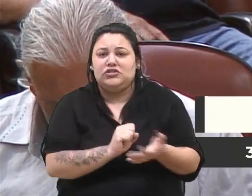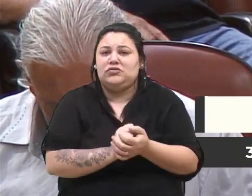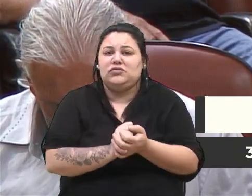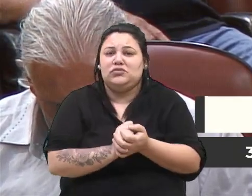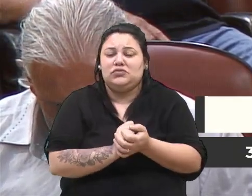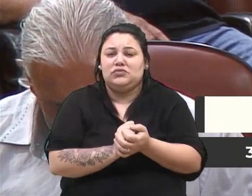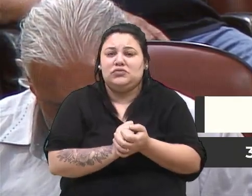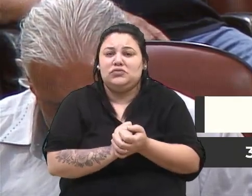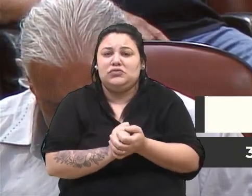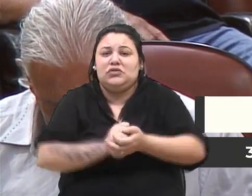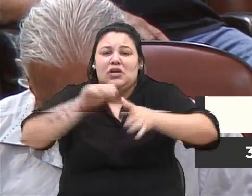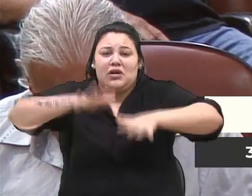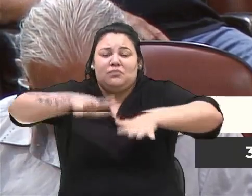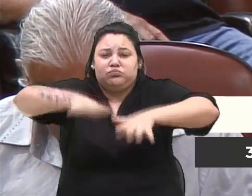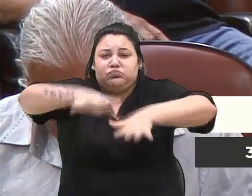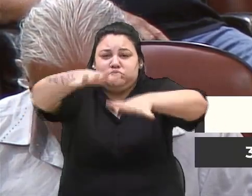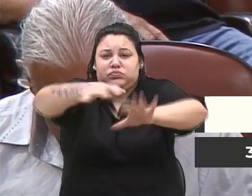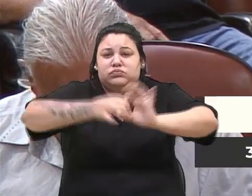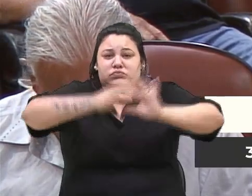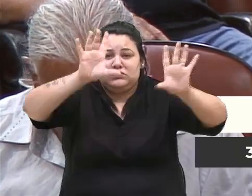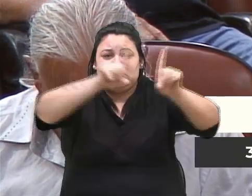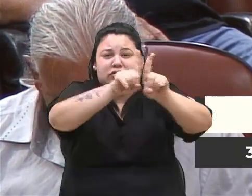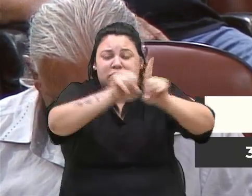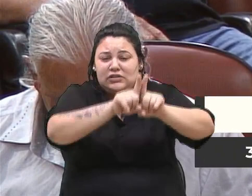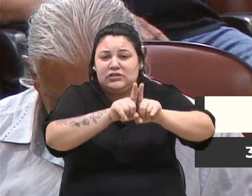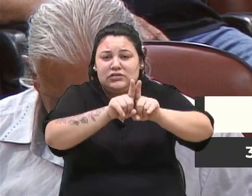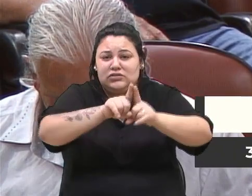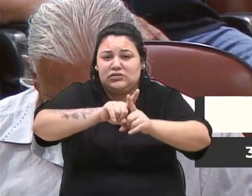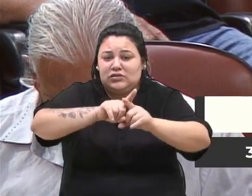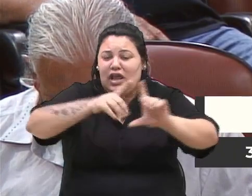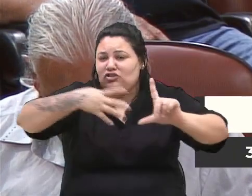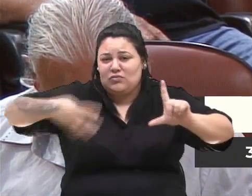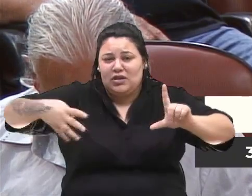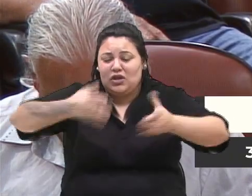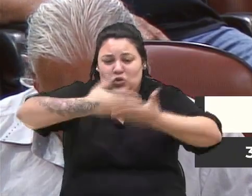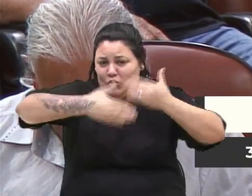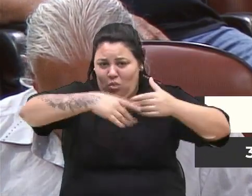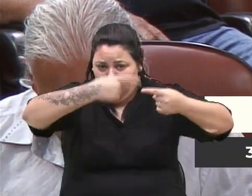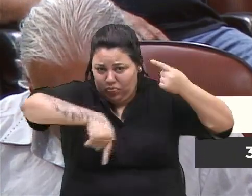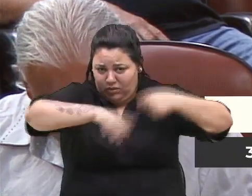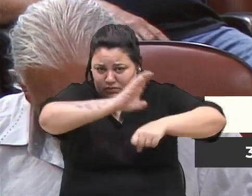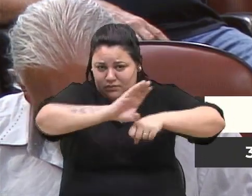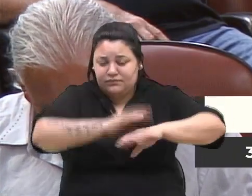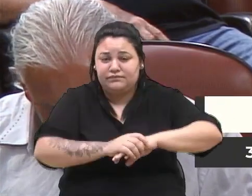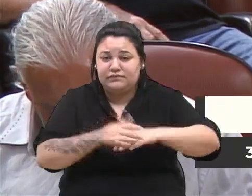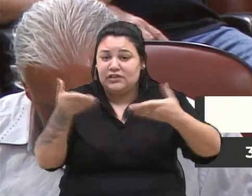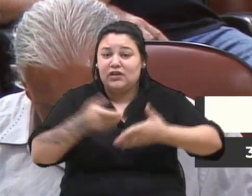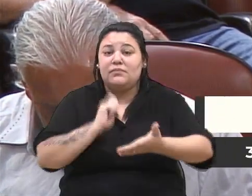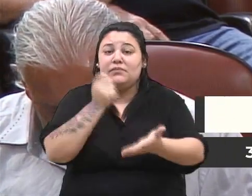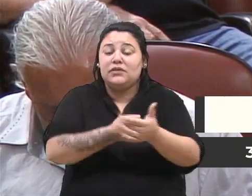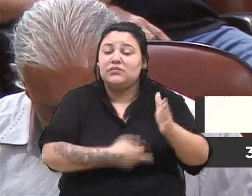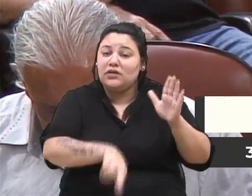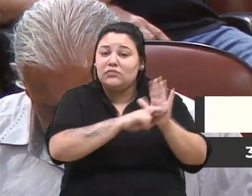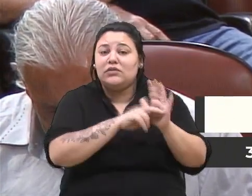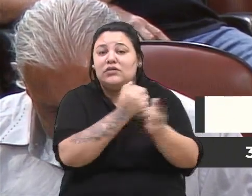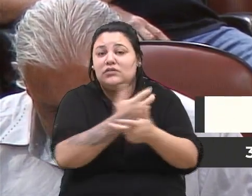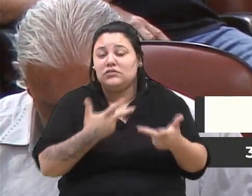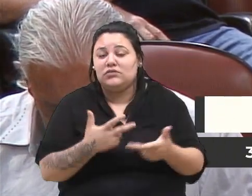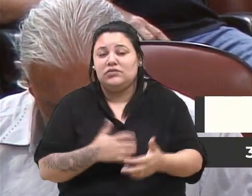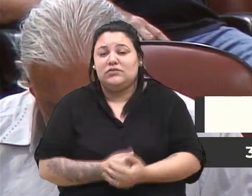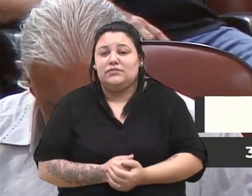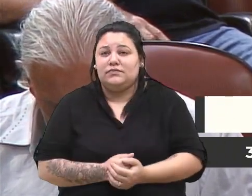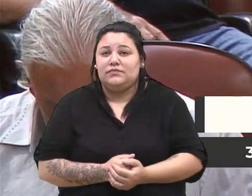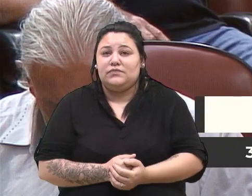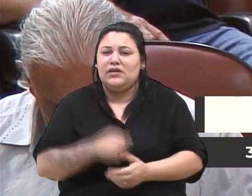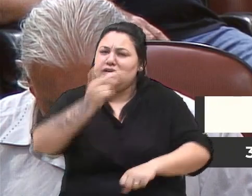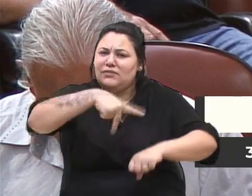os negócios do apicultor, o posto de... Tudo é inconstitucional. E agora nós estamos pagando o preço para reconstruir. Que país